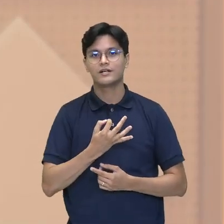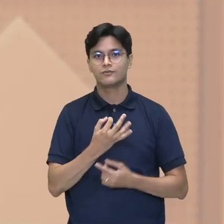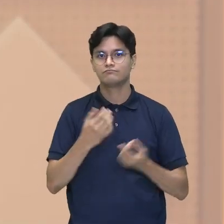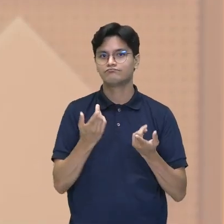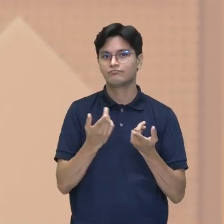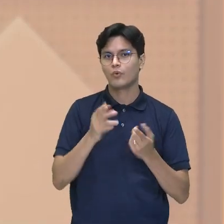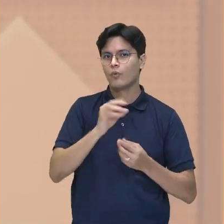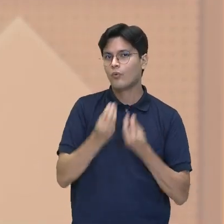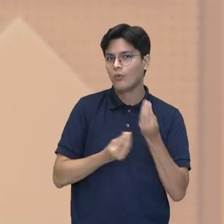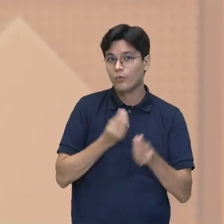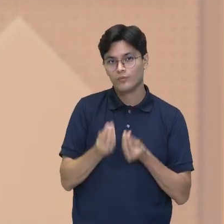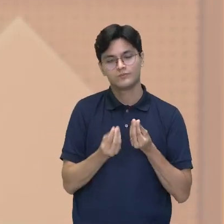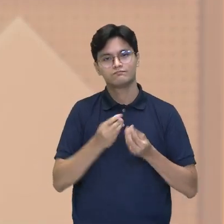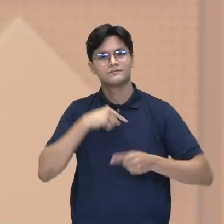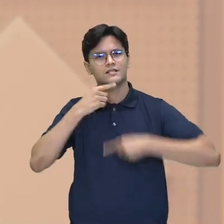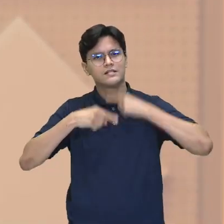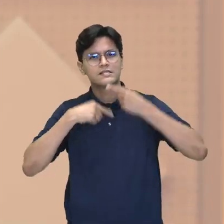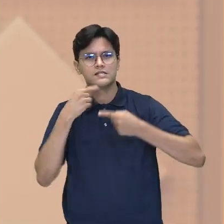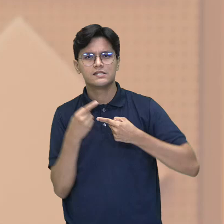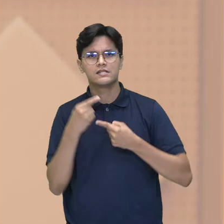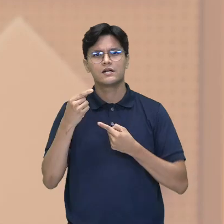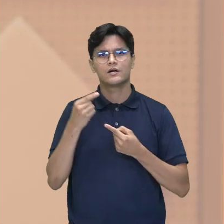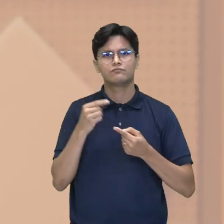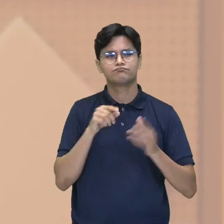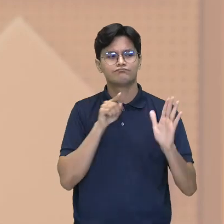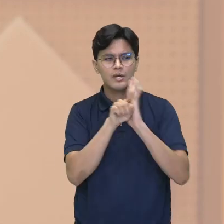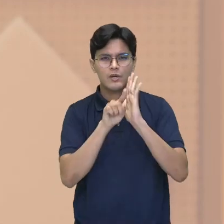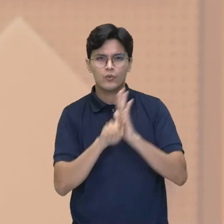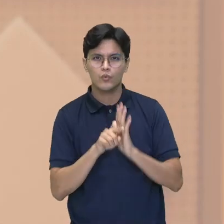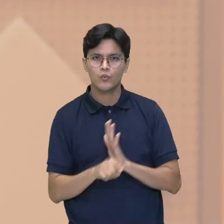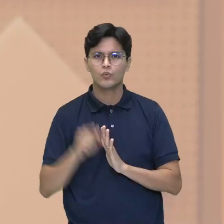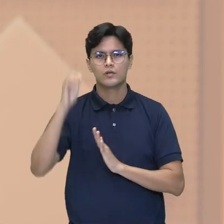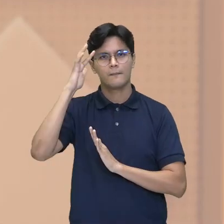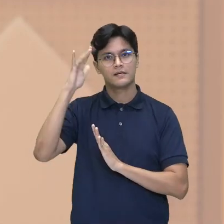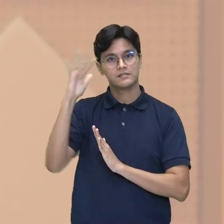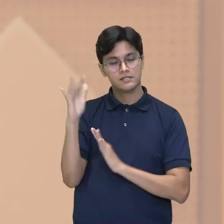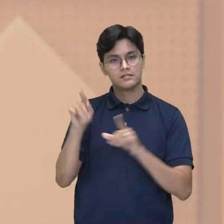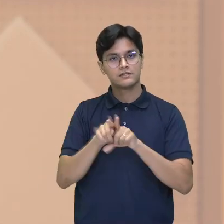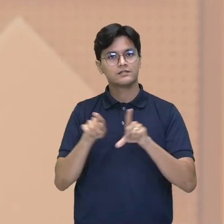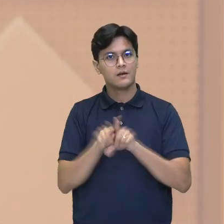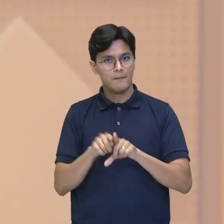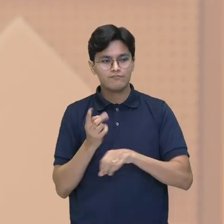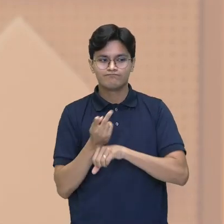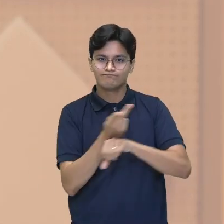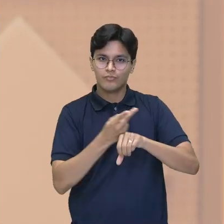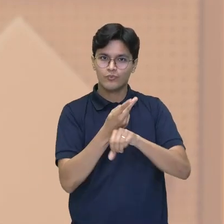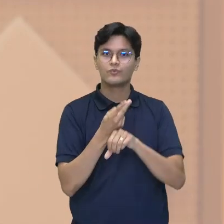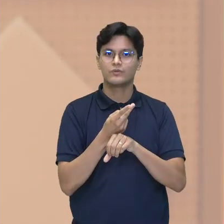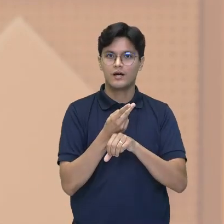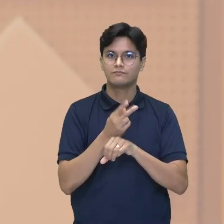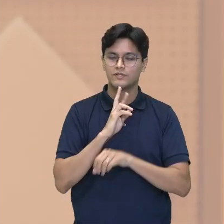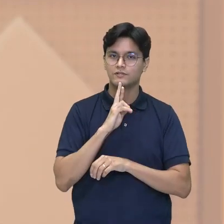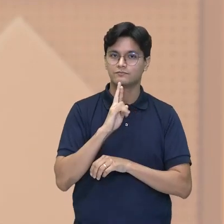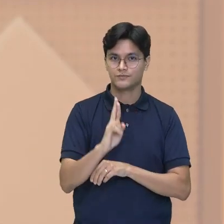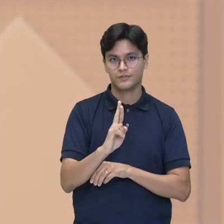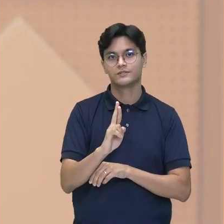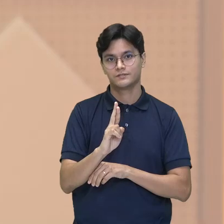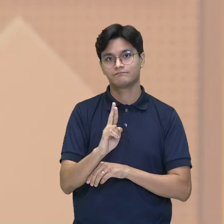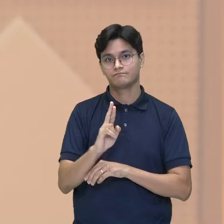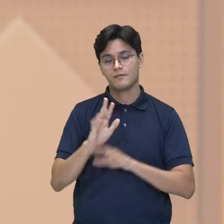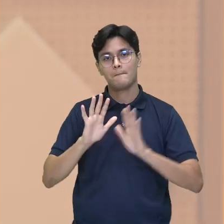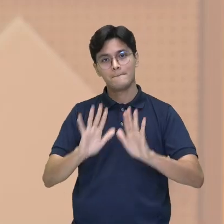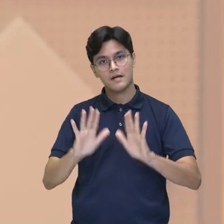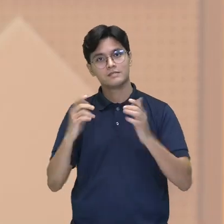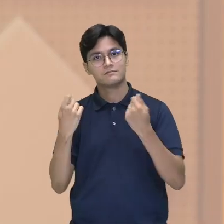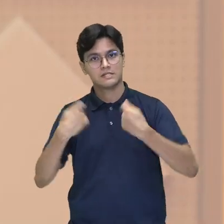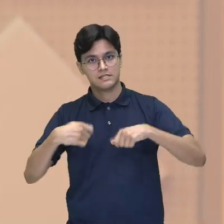que ele fará e a busca por essas perguntas, a busca por essas respostas. E para isso ele vai ter que investigar, ele vai ter que